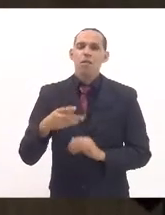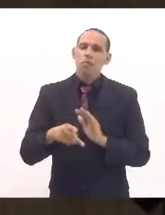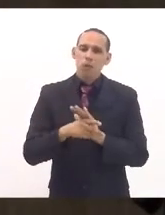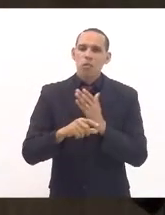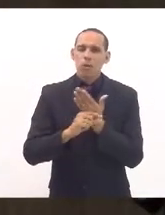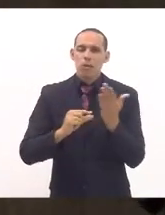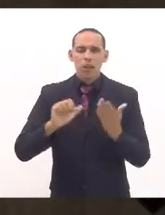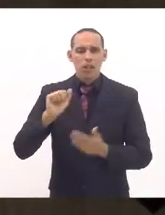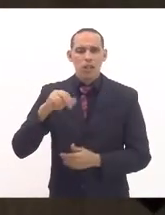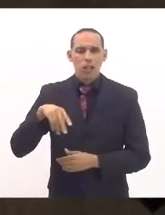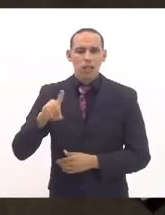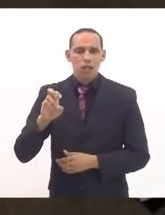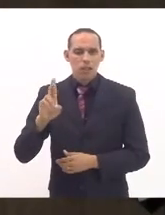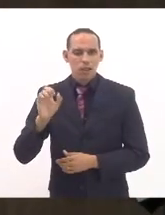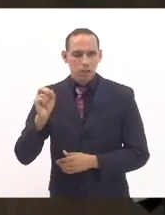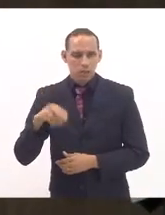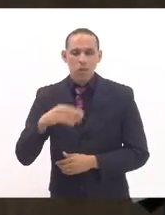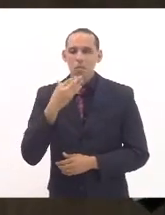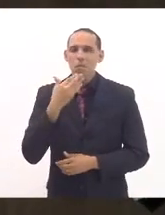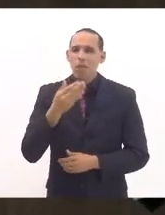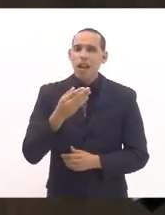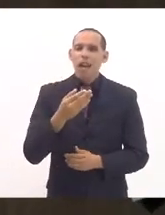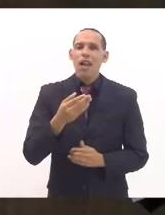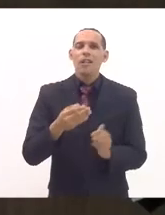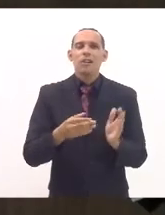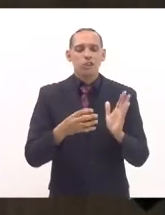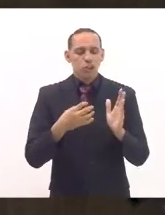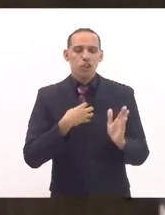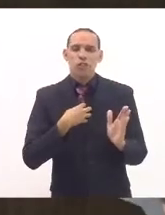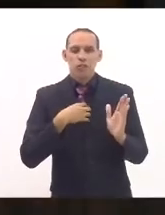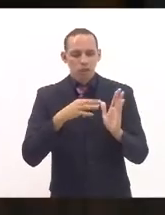Moraes, que é pedir forma final de redação.